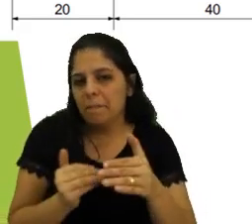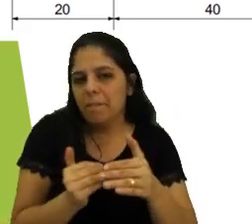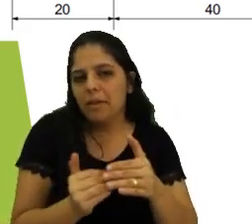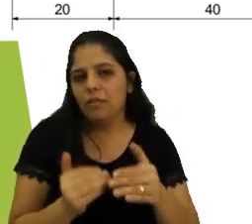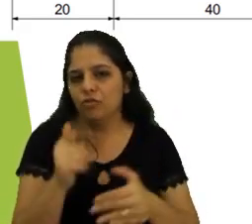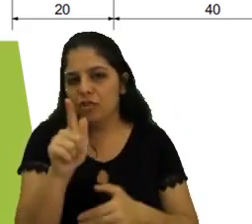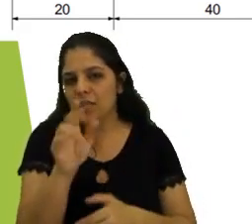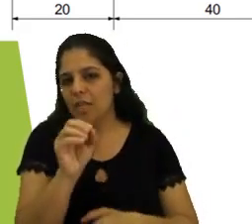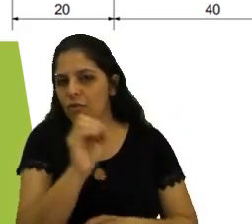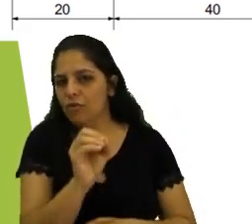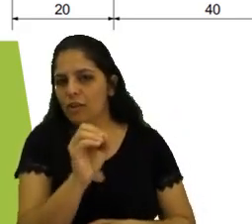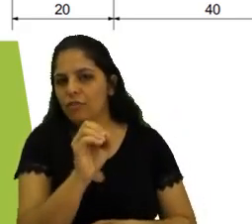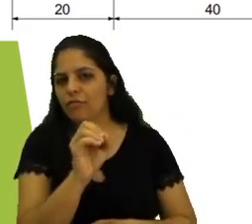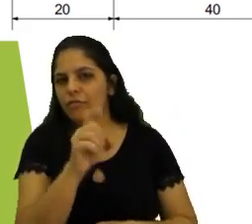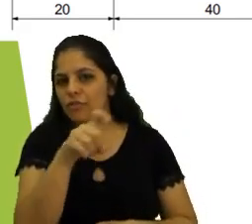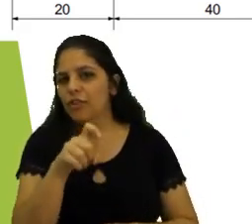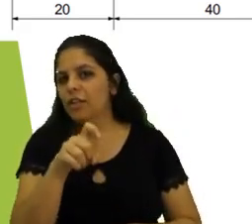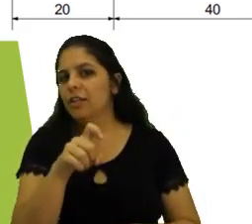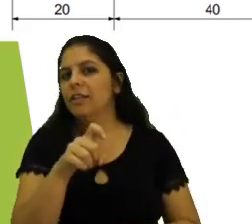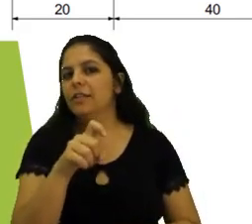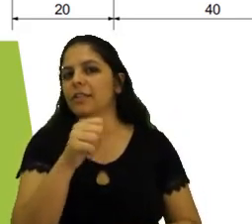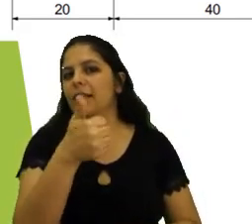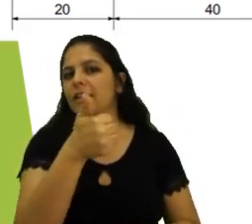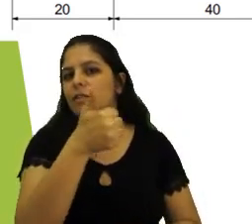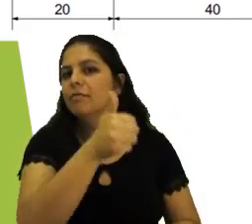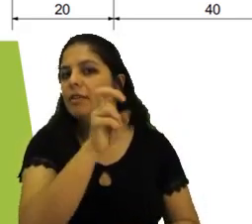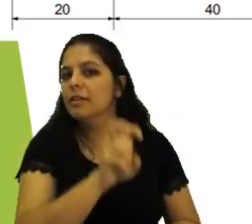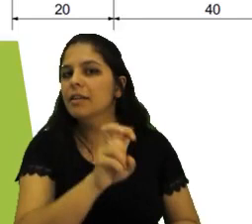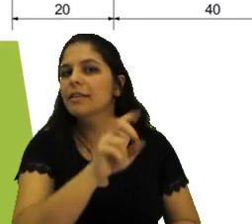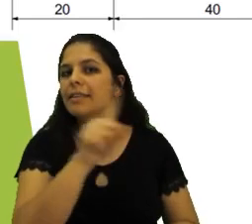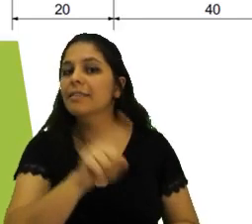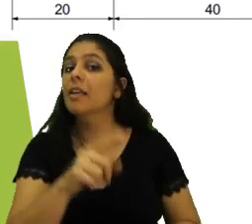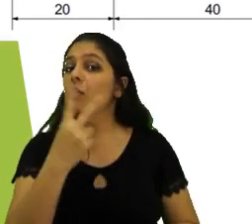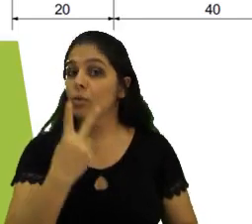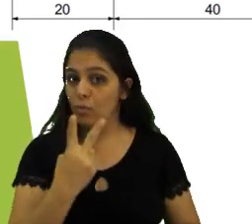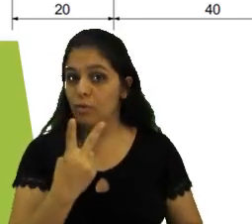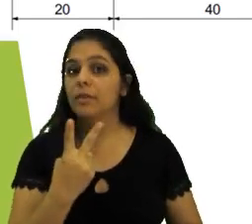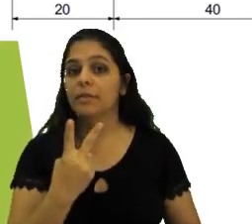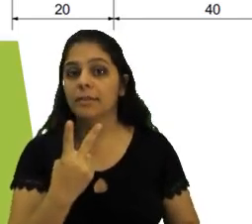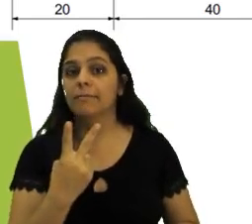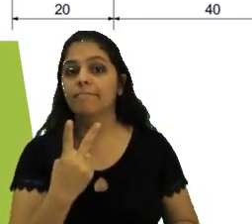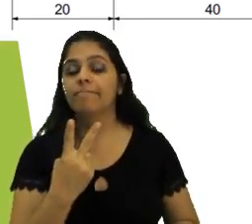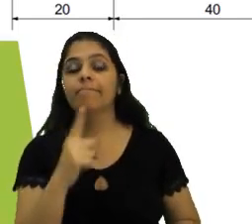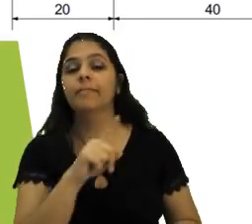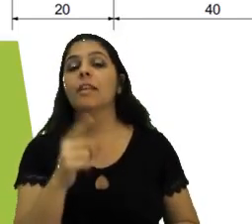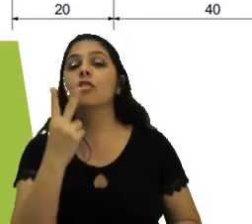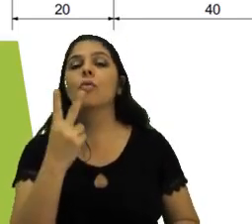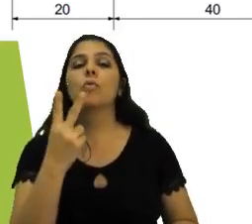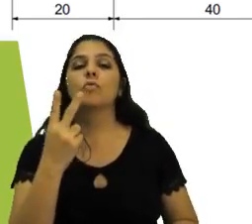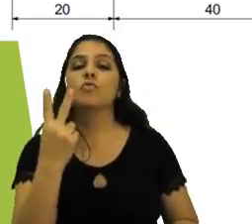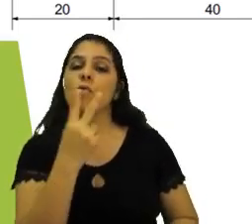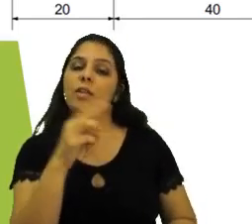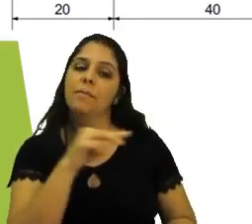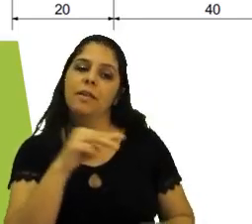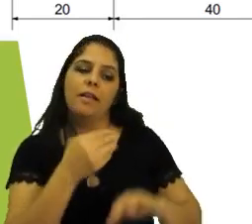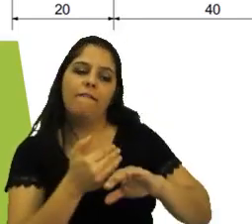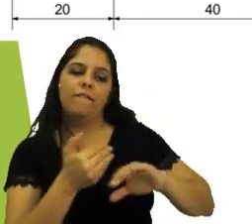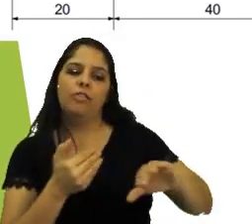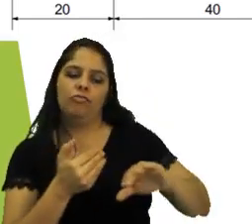G00, X115 e Z2, tá? 2 milímetros aí pelo menos afastado da face da peça,